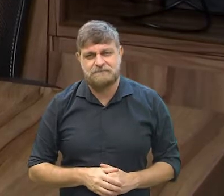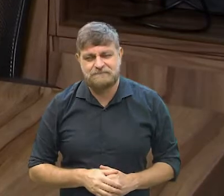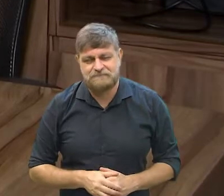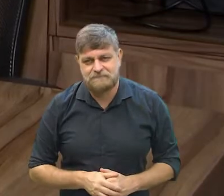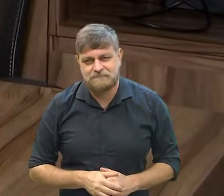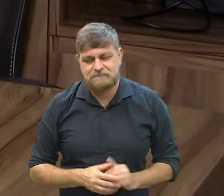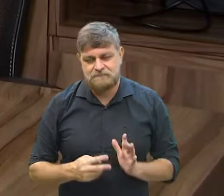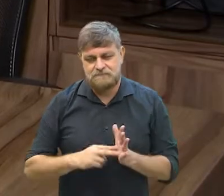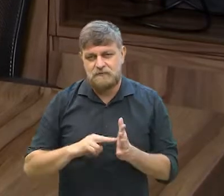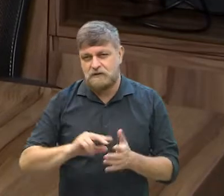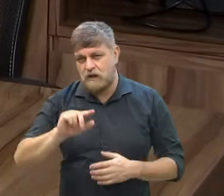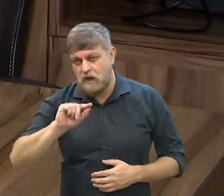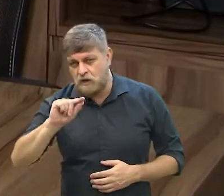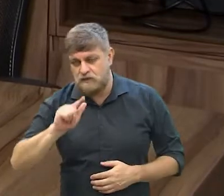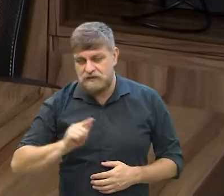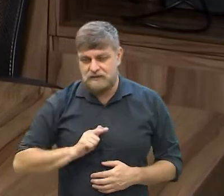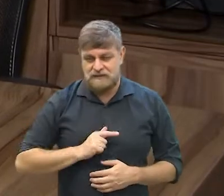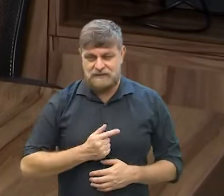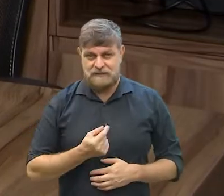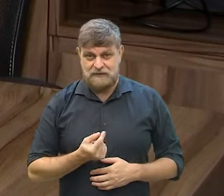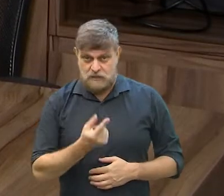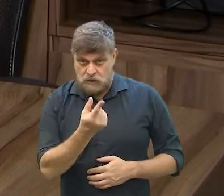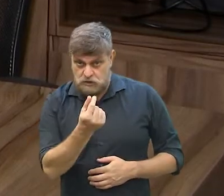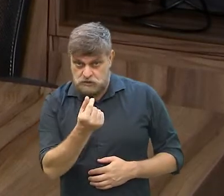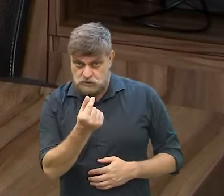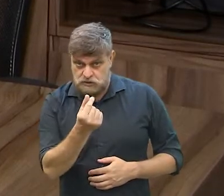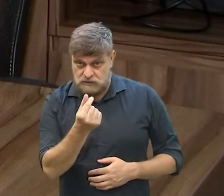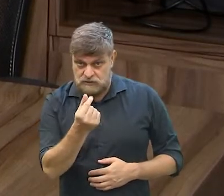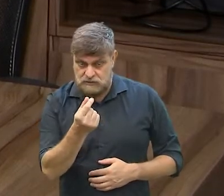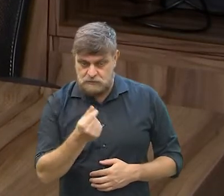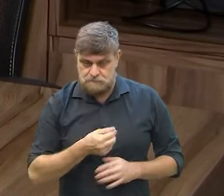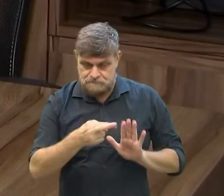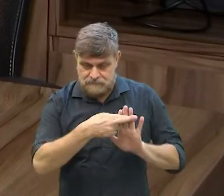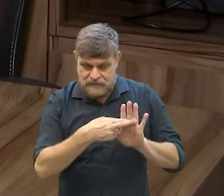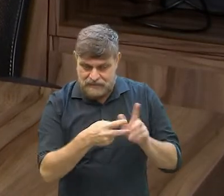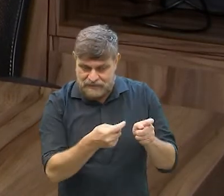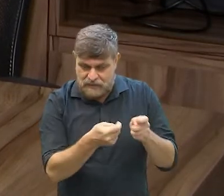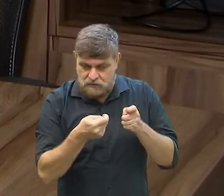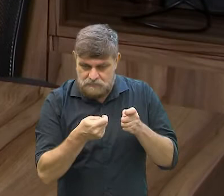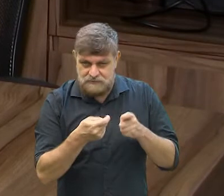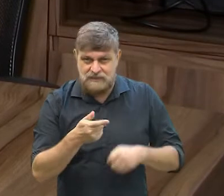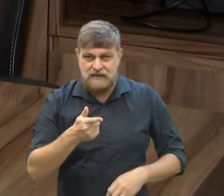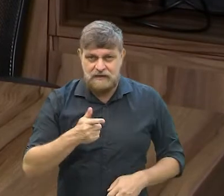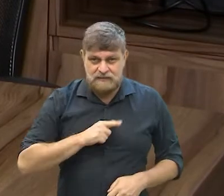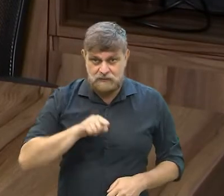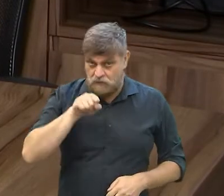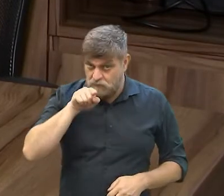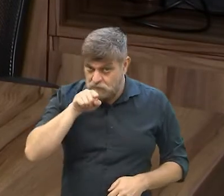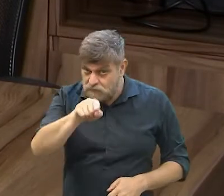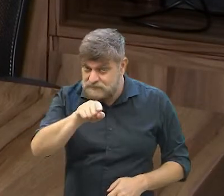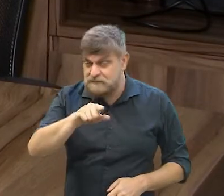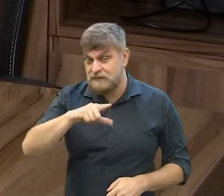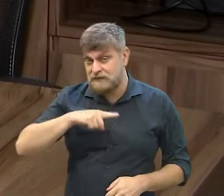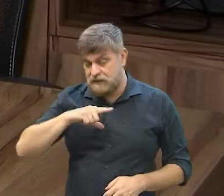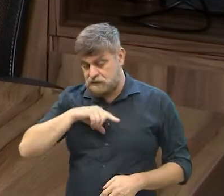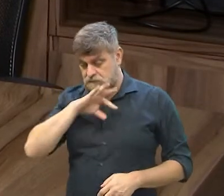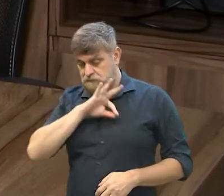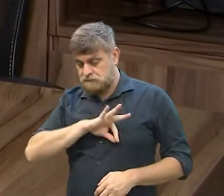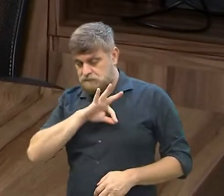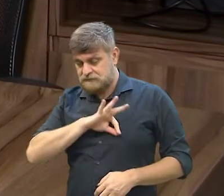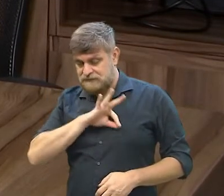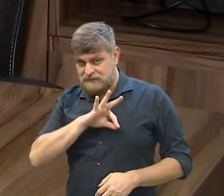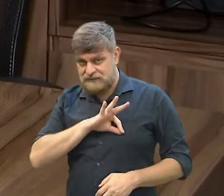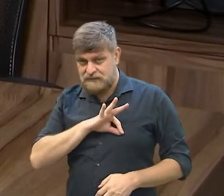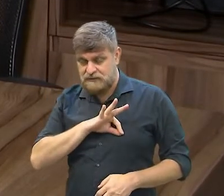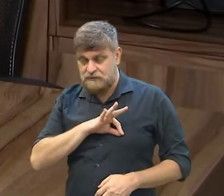Ou seja, quando se fala de reeducação financeira, você vai conseguir economizar com o dinheiro que você tem à sua